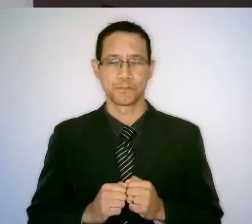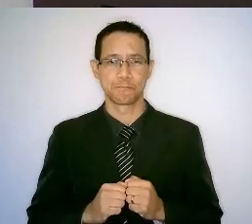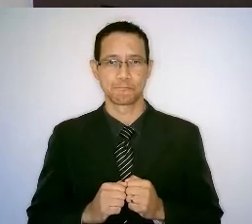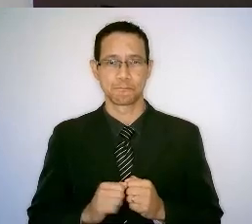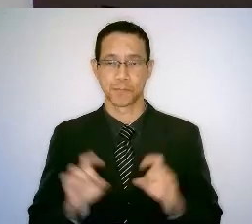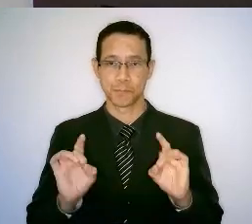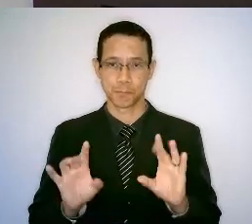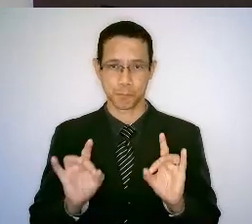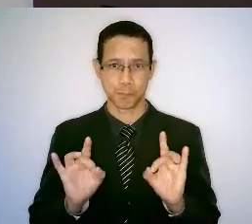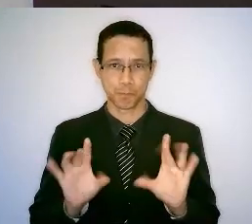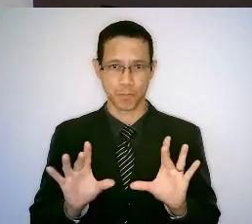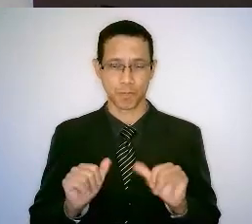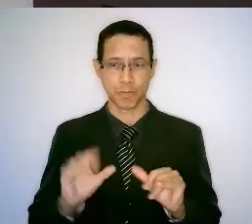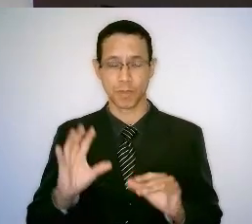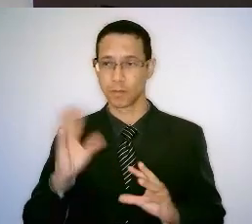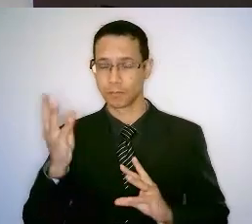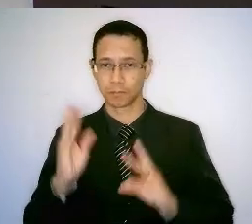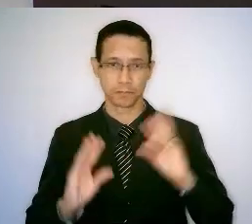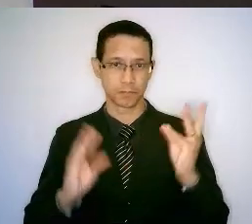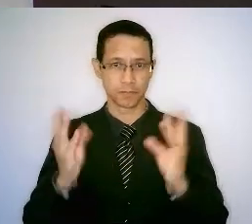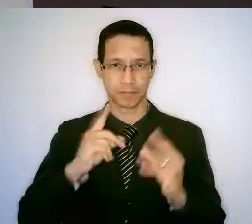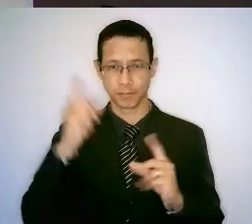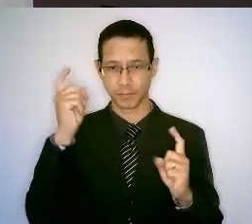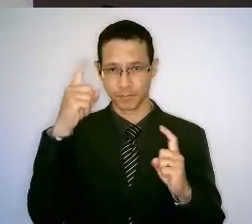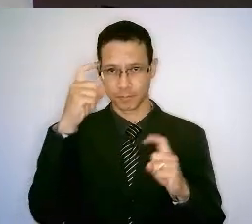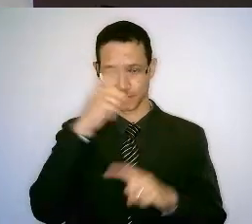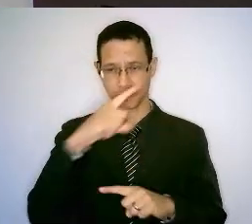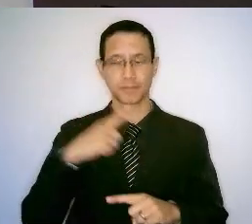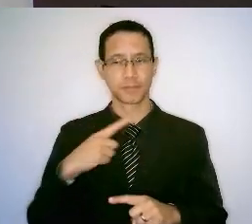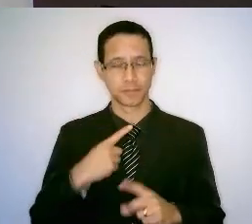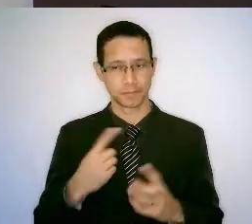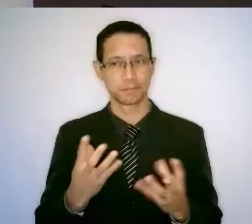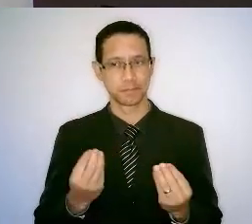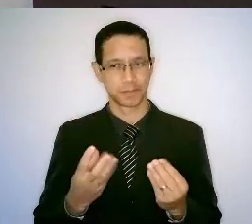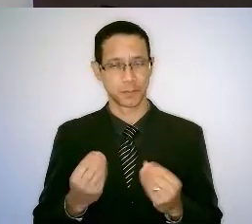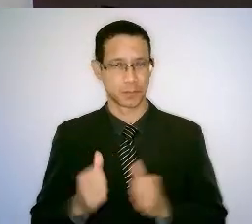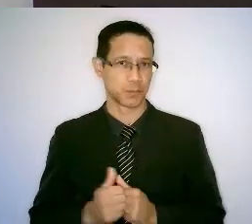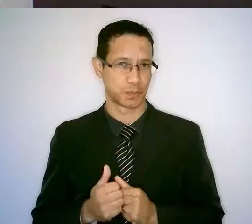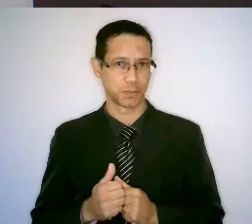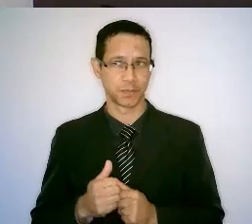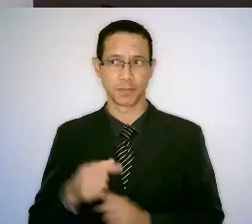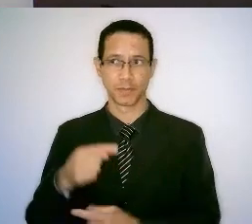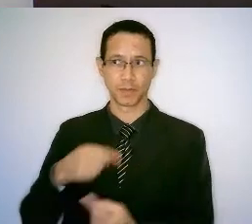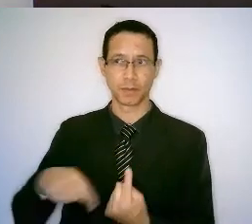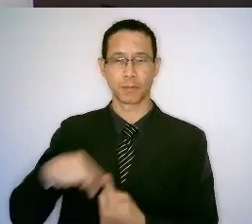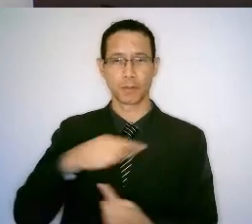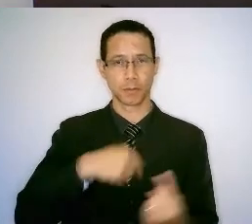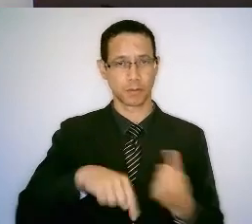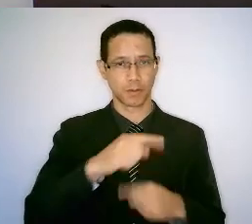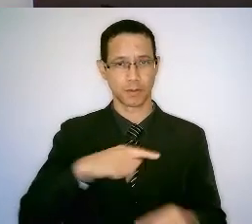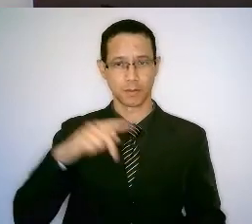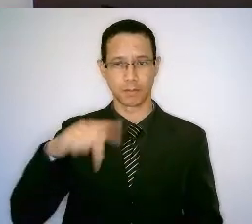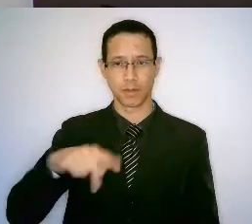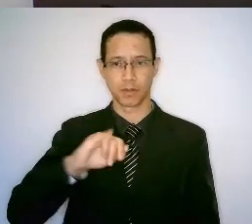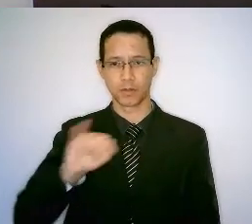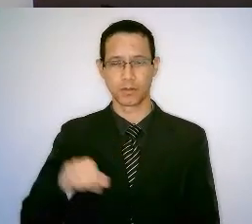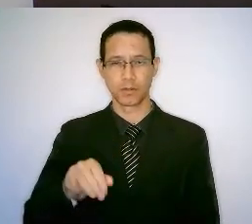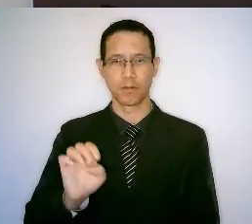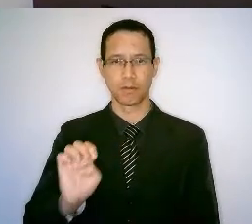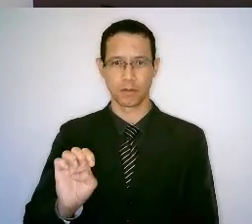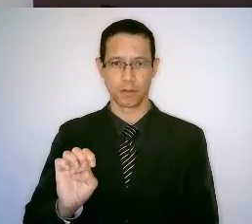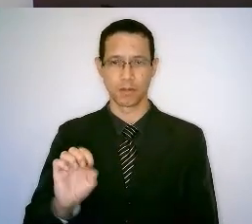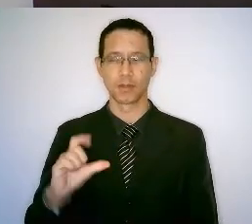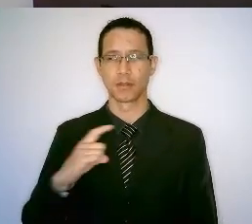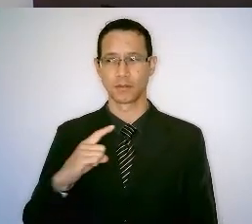especialmente nas dificuldades que nós já tivemos muitas no que diz respeito à interoperabilidade com o PJE, isso vem